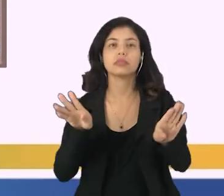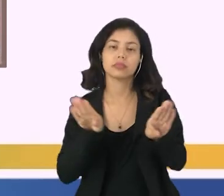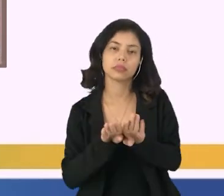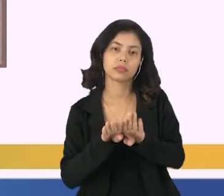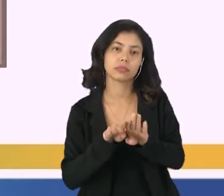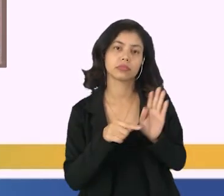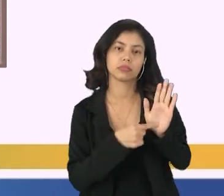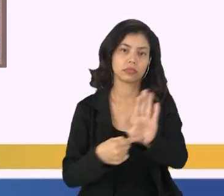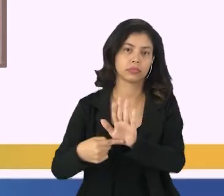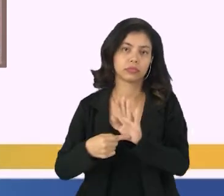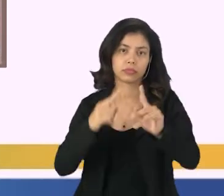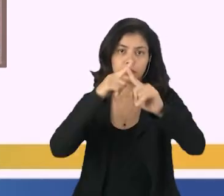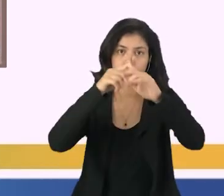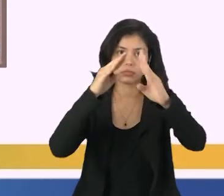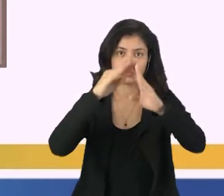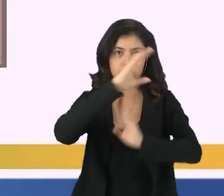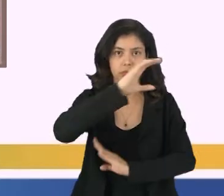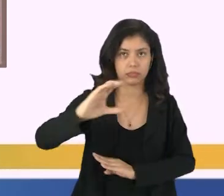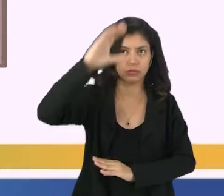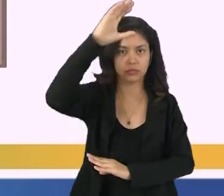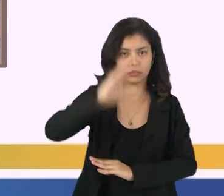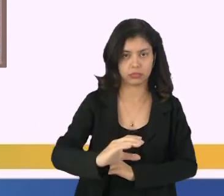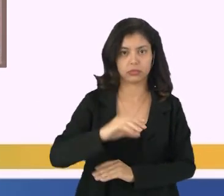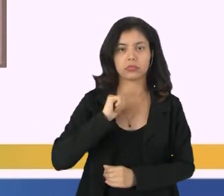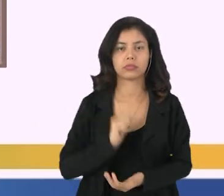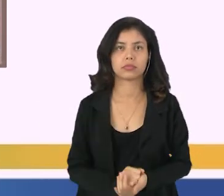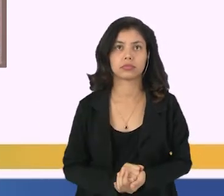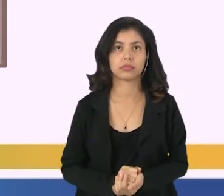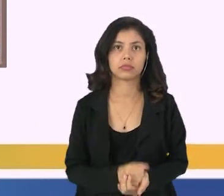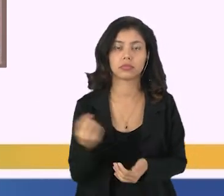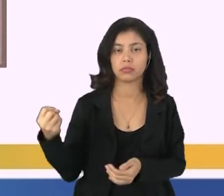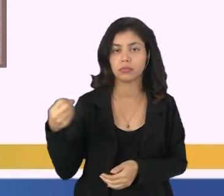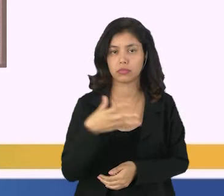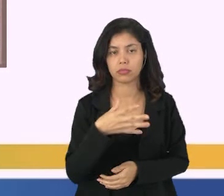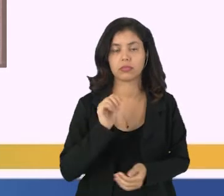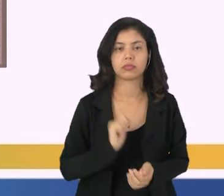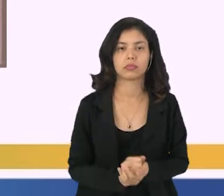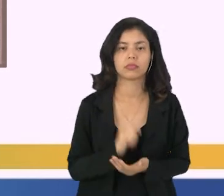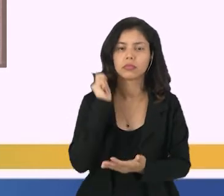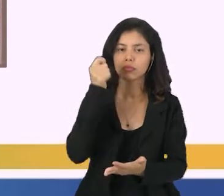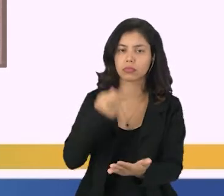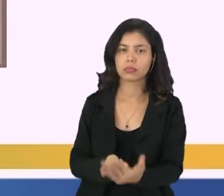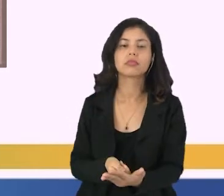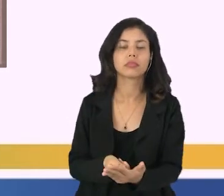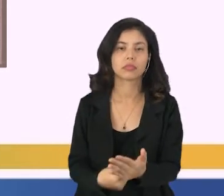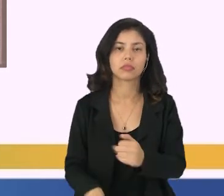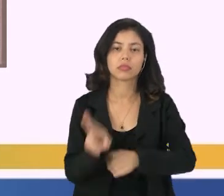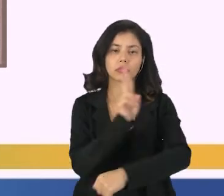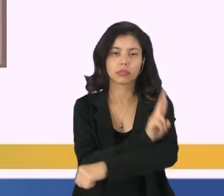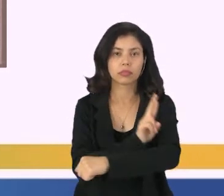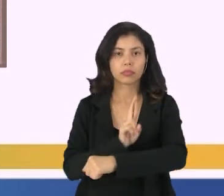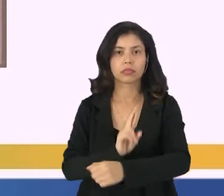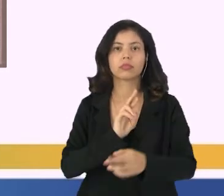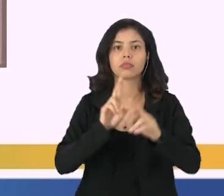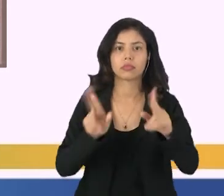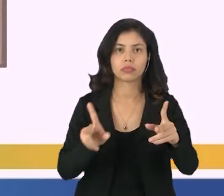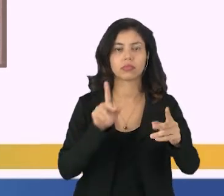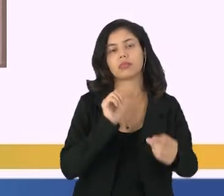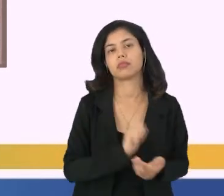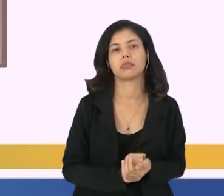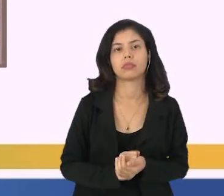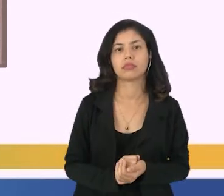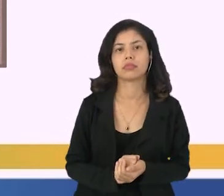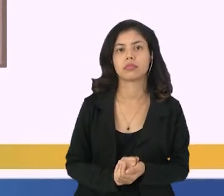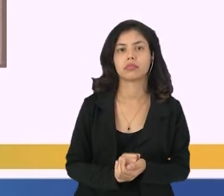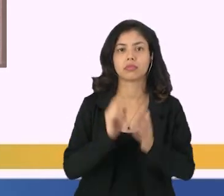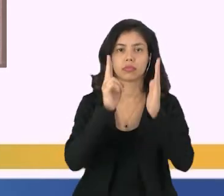Igreja Católica, né, que finca a cruz então nesse novo território e impõe então uma religião diferente, né, para